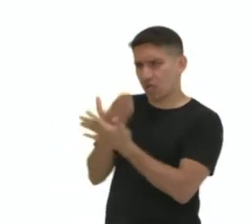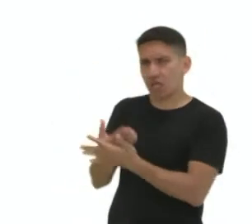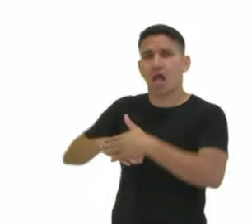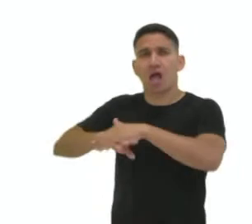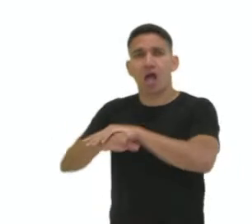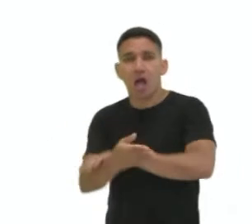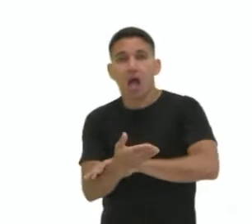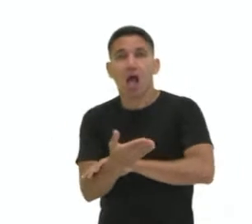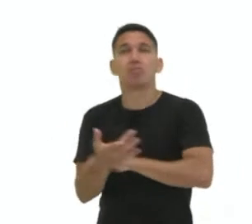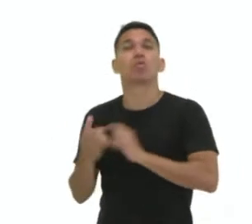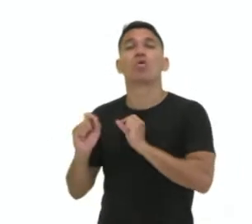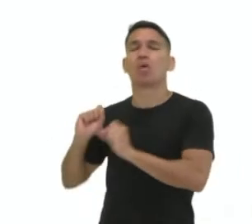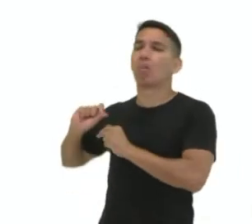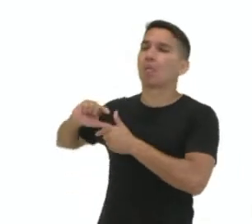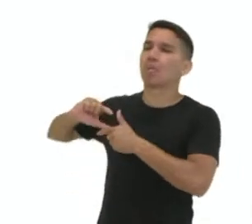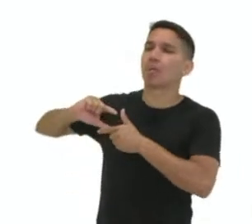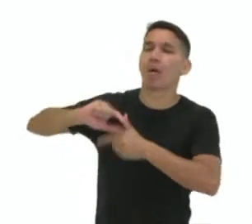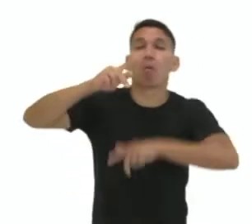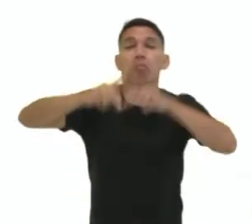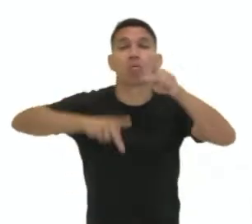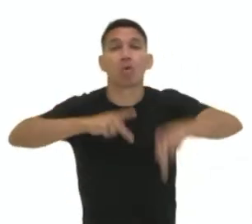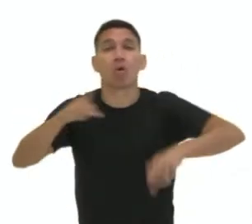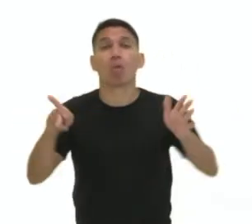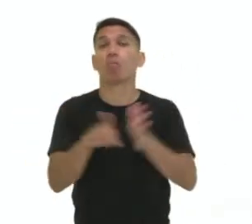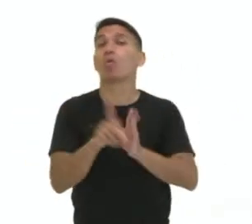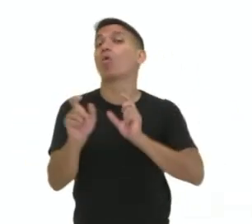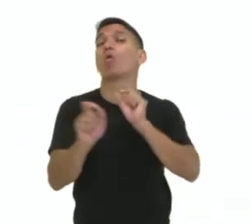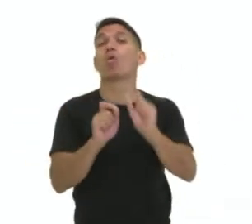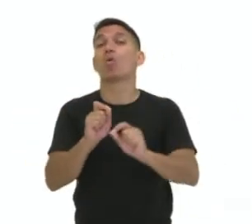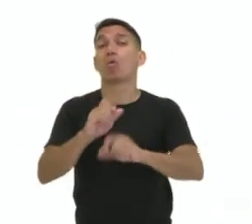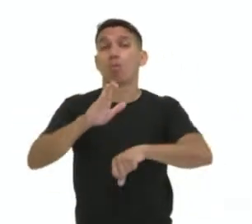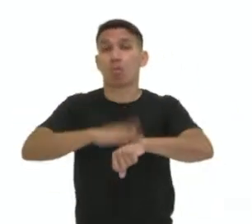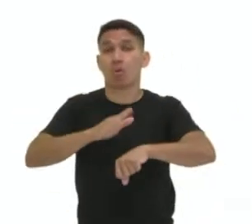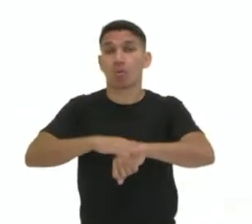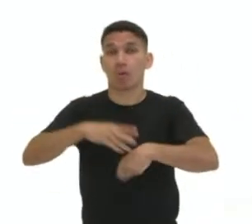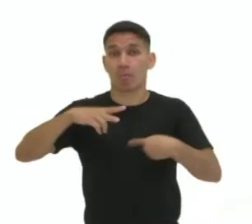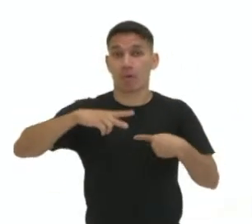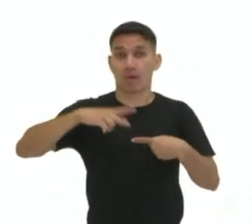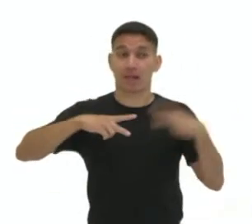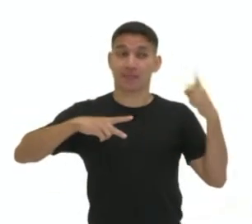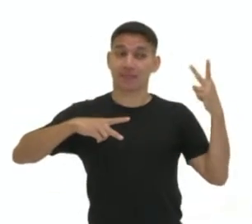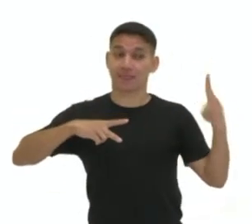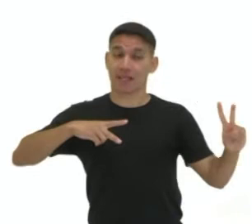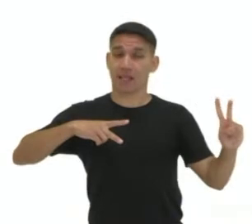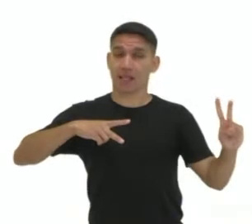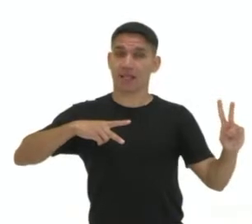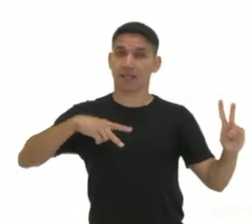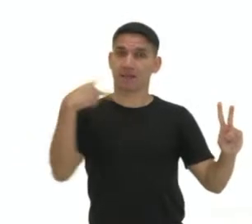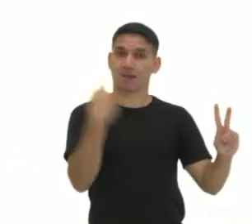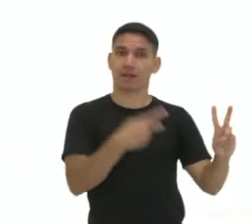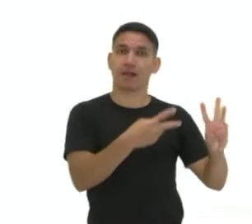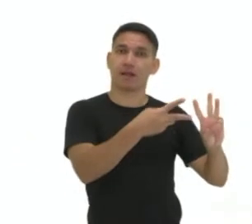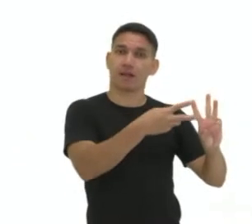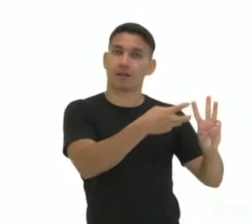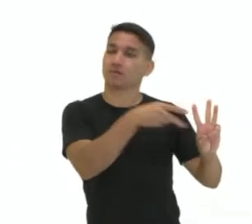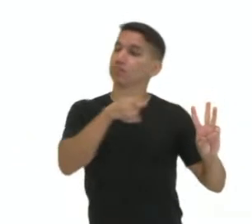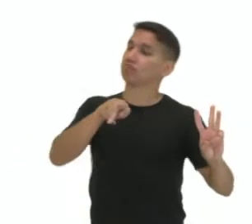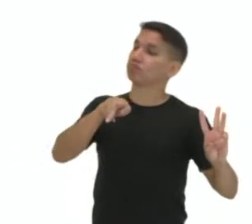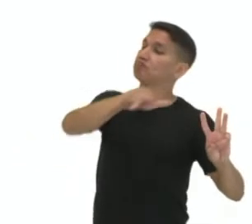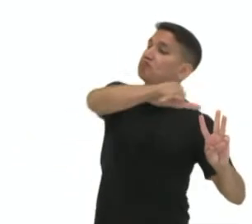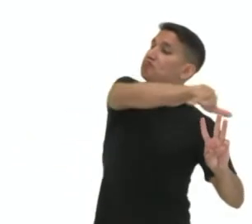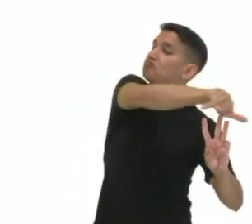de outros povos a partir da perspectiva particular do povo e cultura a qual pertencemos. Aqui